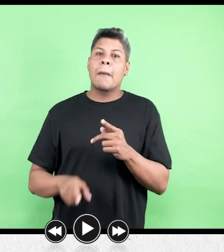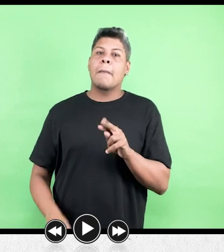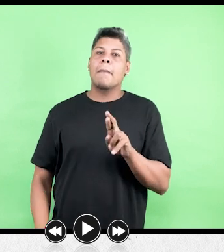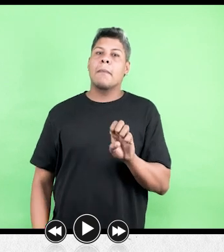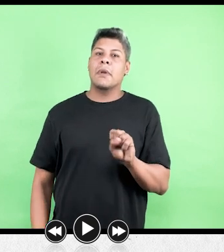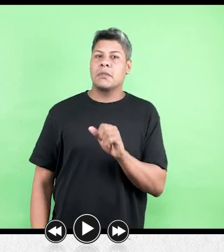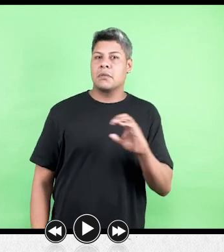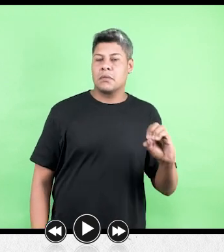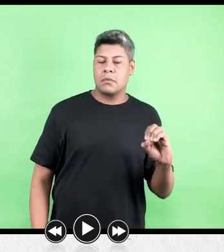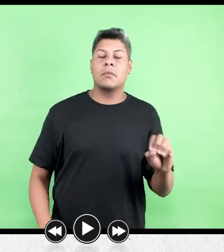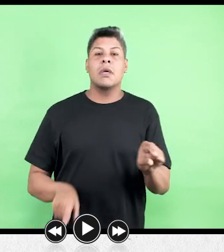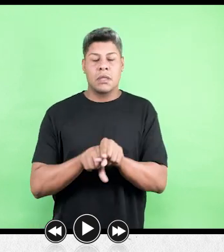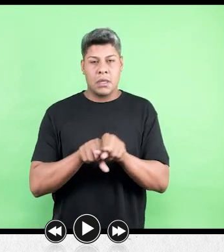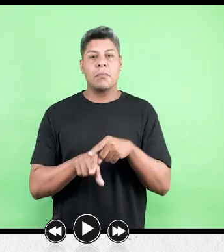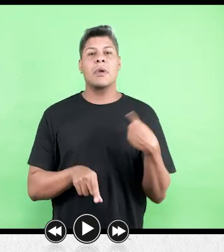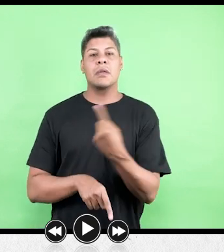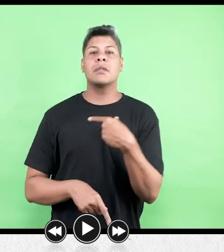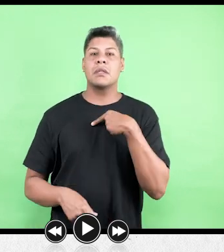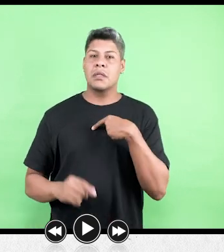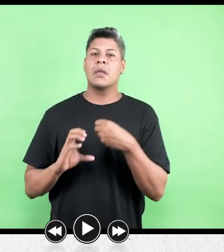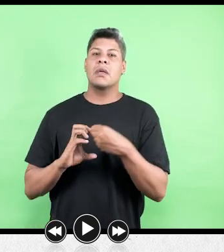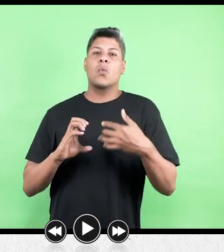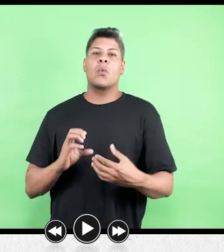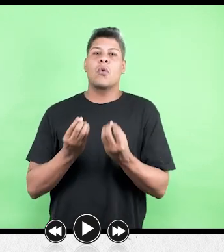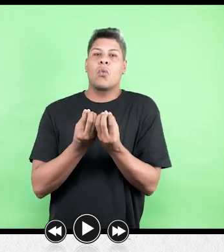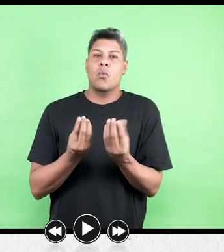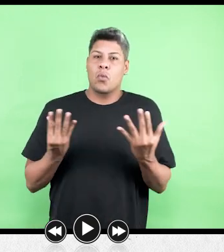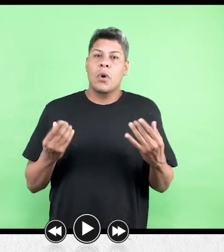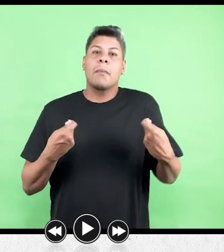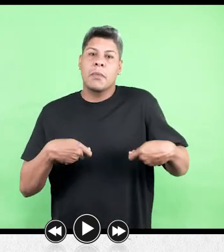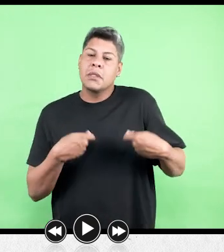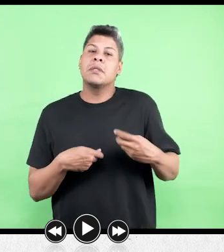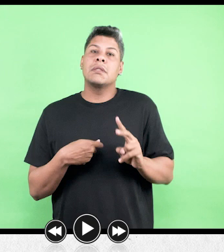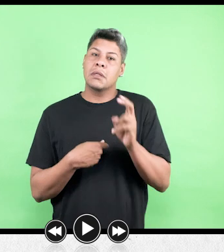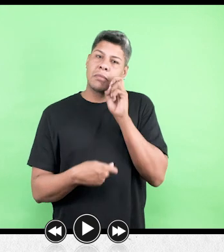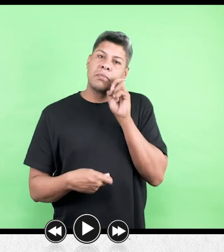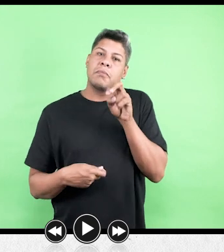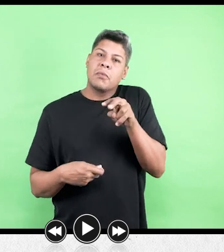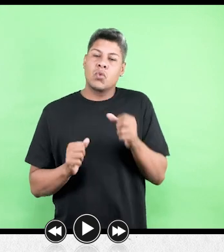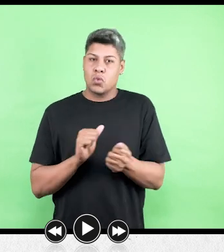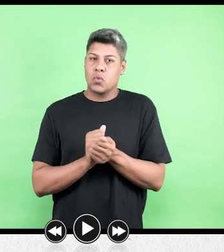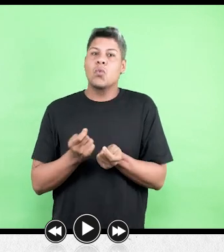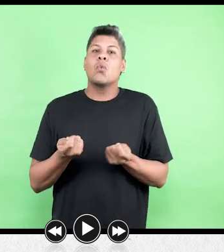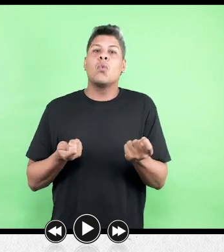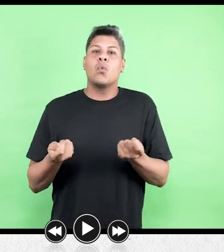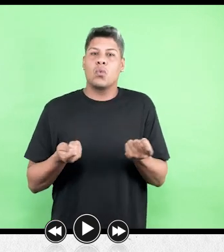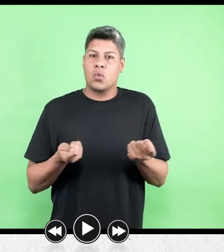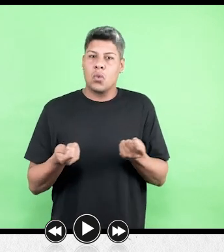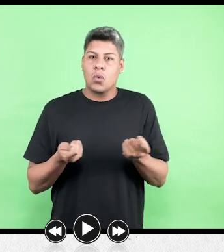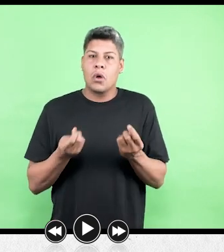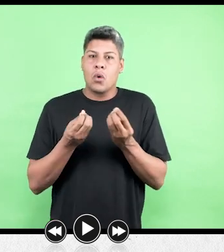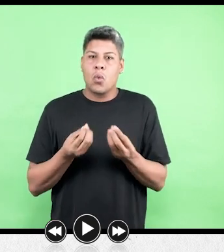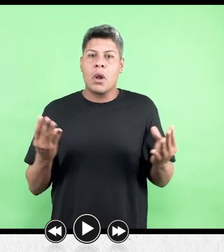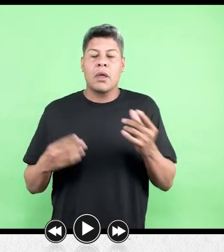Além disso, a gente tem também os aspectos de qualidade que precisam ser inspecionados, né, por meio do controle da